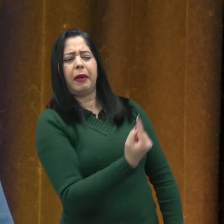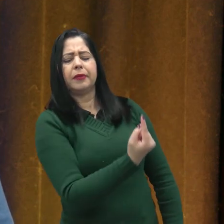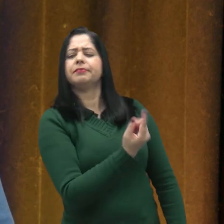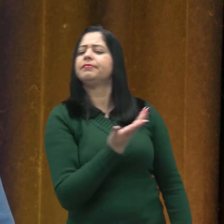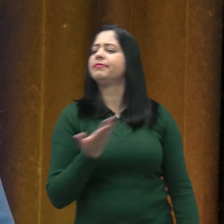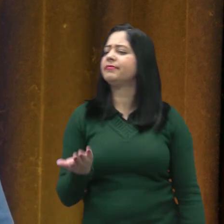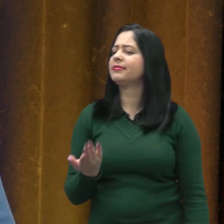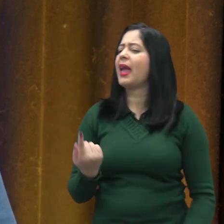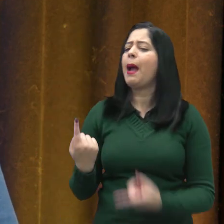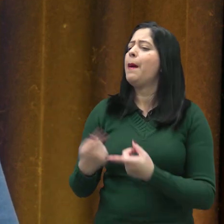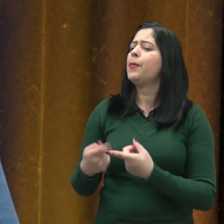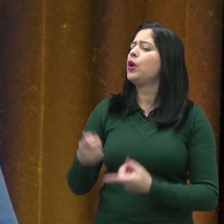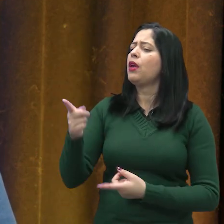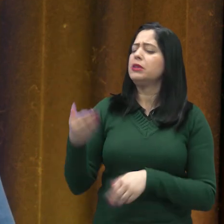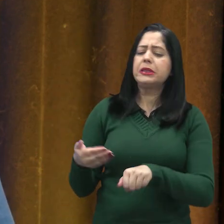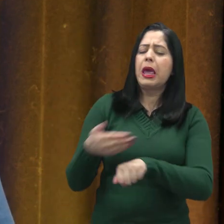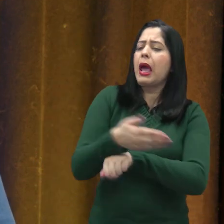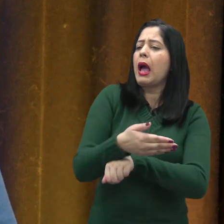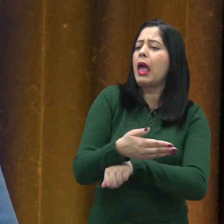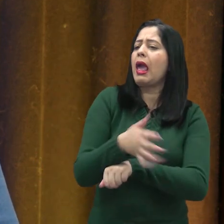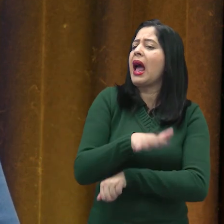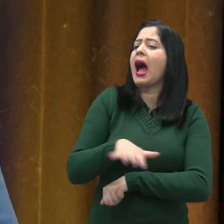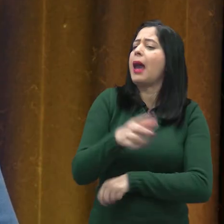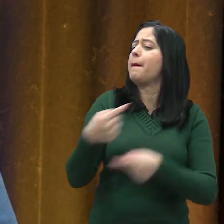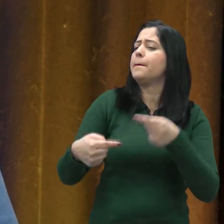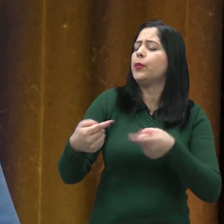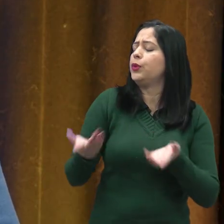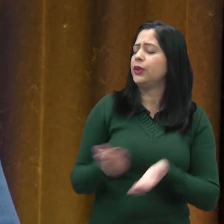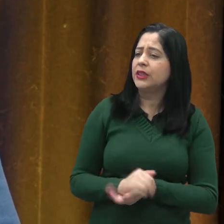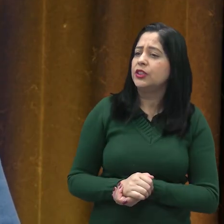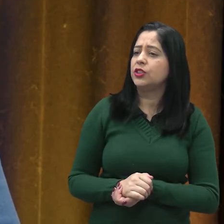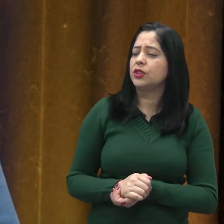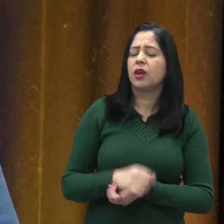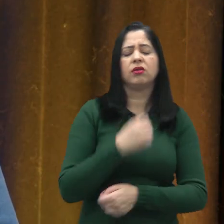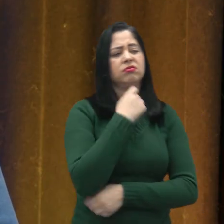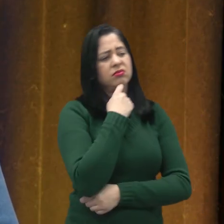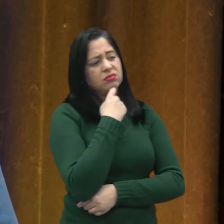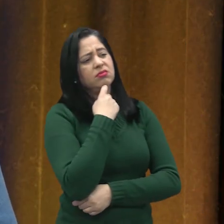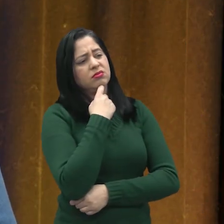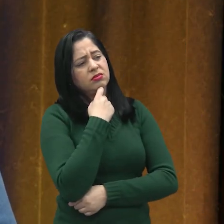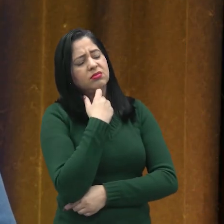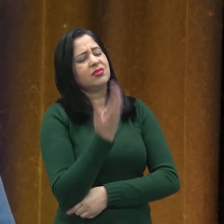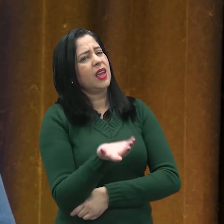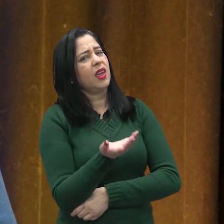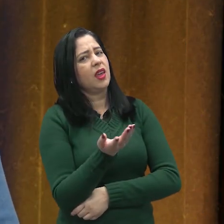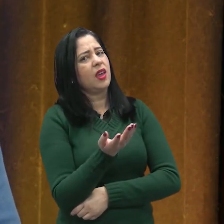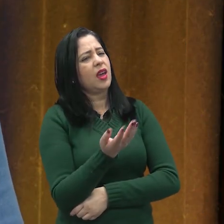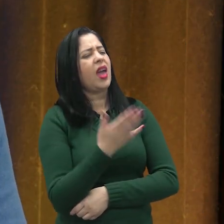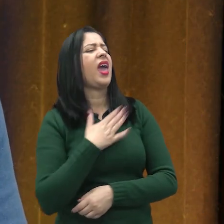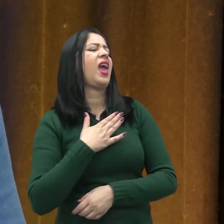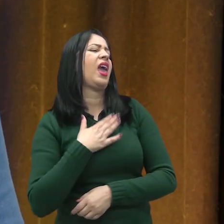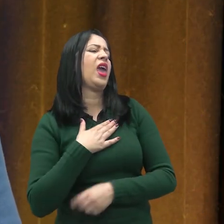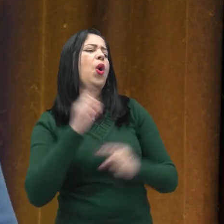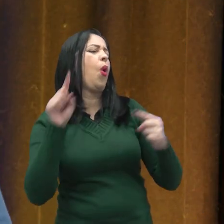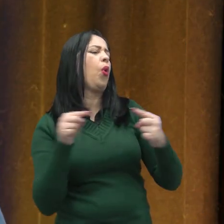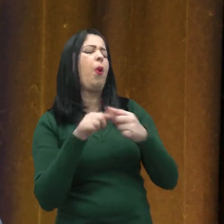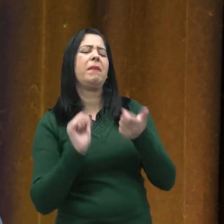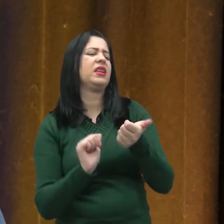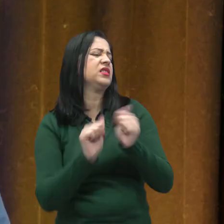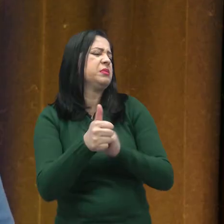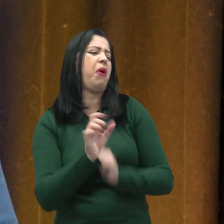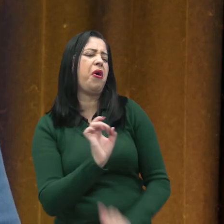falou assim: pô, Marco, por que você não entra na política, né? E a minha ideia foi assim: poxa, pai, eu sempre fui atleta, representei